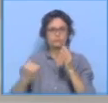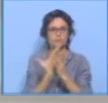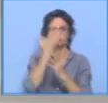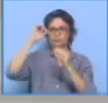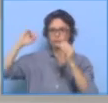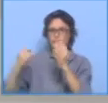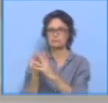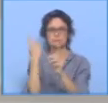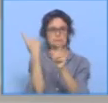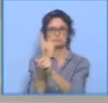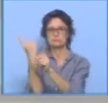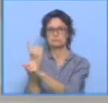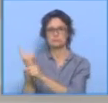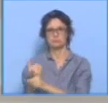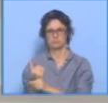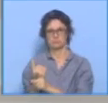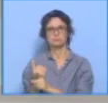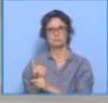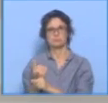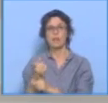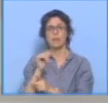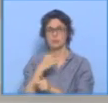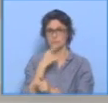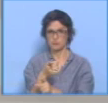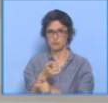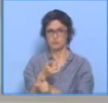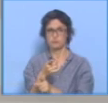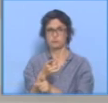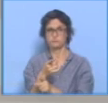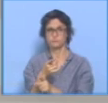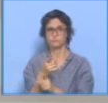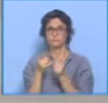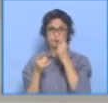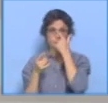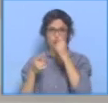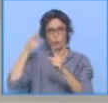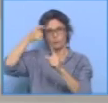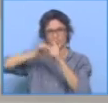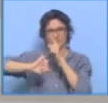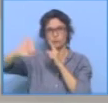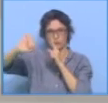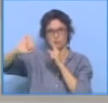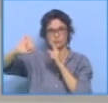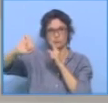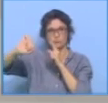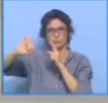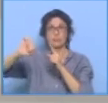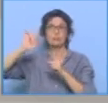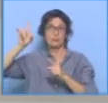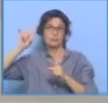criadas todas as coisas, e depois mais adiante disse, por ele e para ele tudo foi criado. Por ele e para